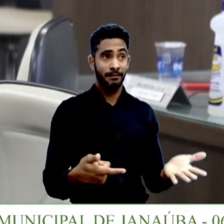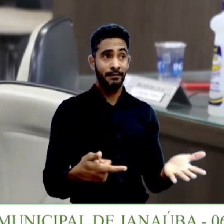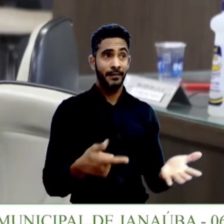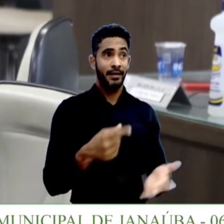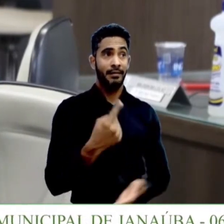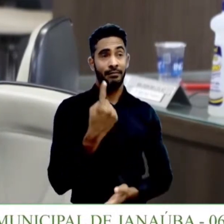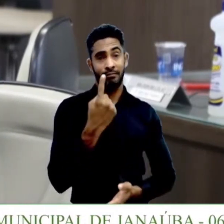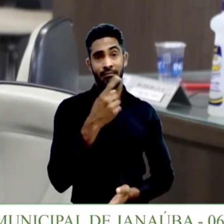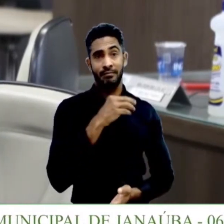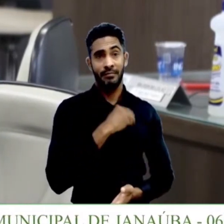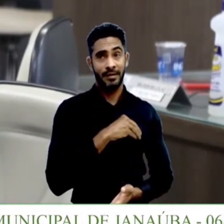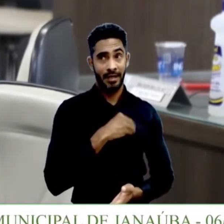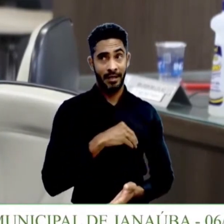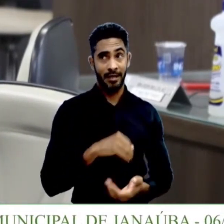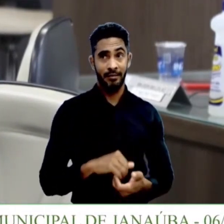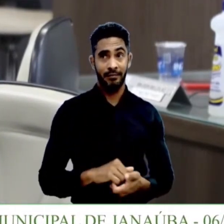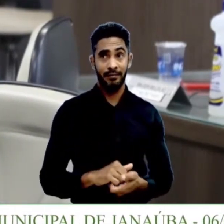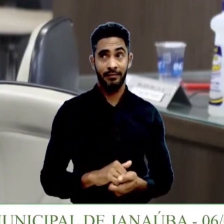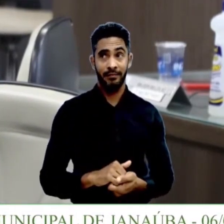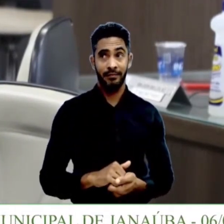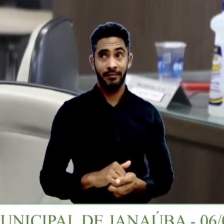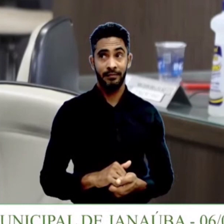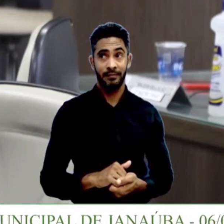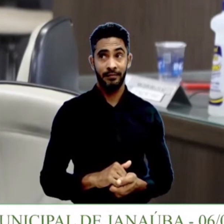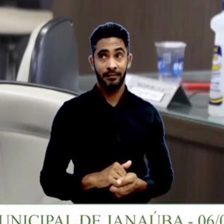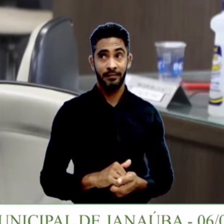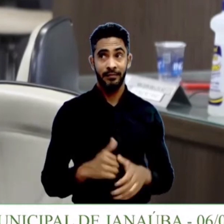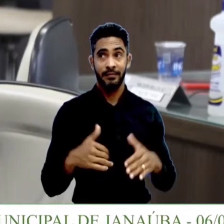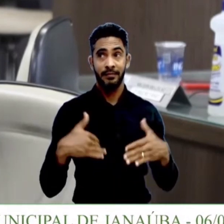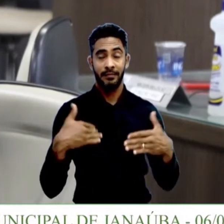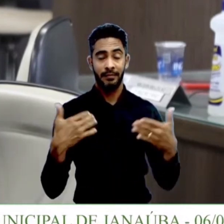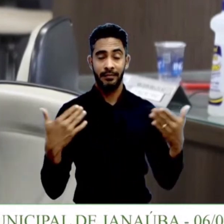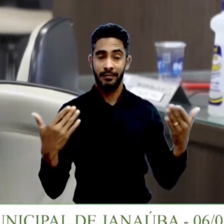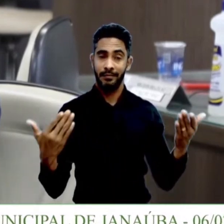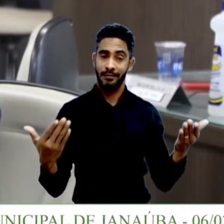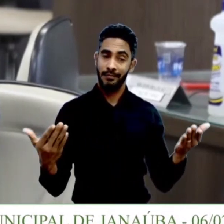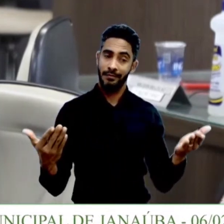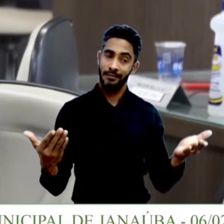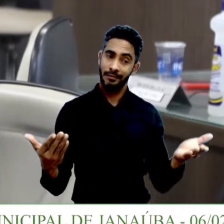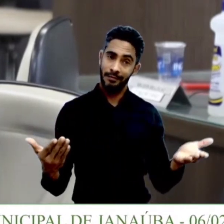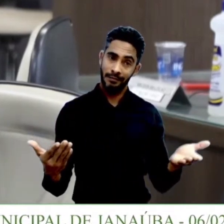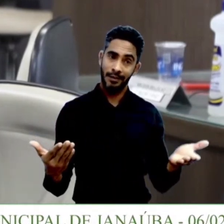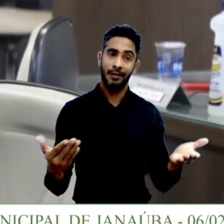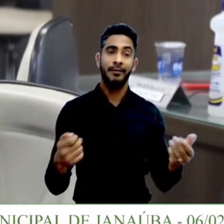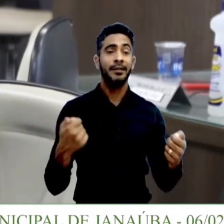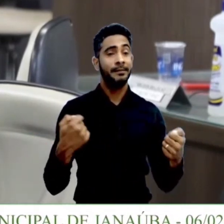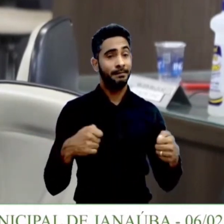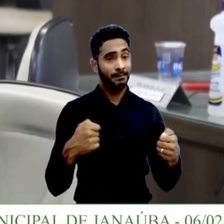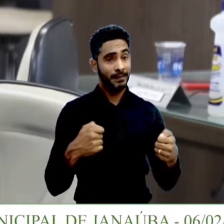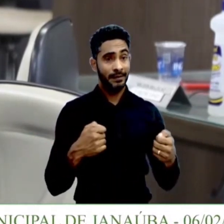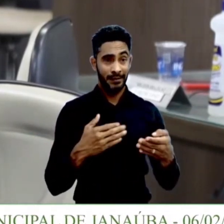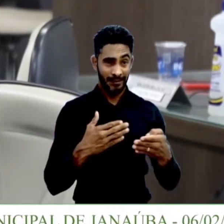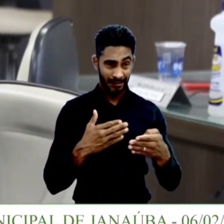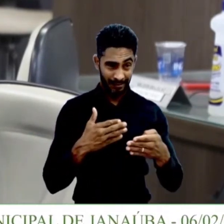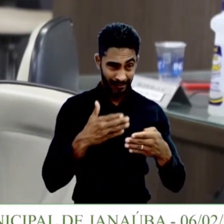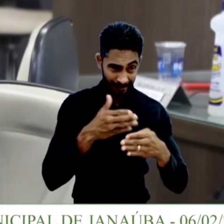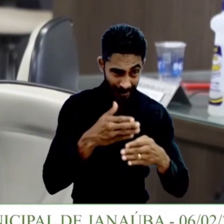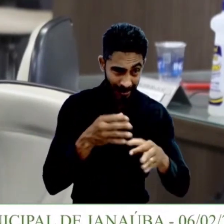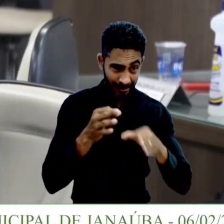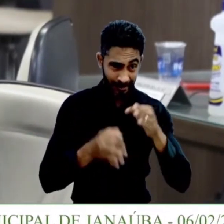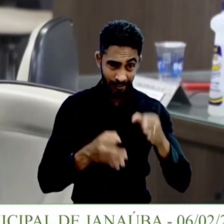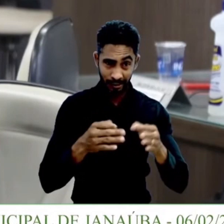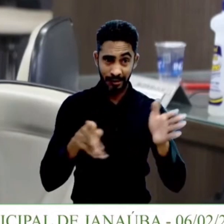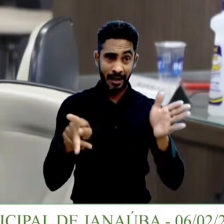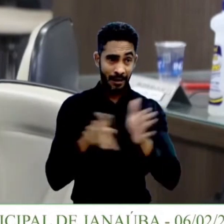recebe, salvo engano, um salário mínimo, não é, as meninas? Então, eu acho que não é nem caso de entrar com a ação na justiça. A